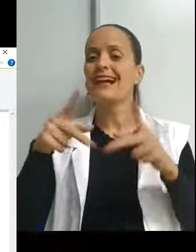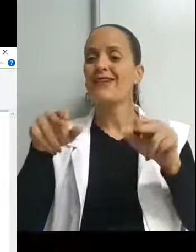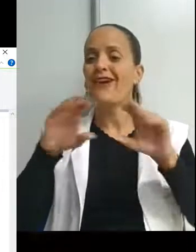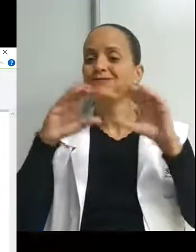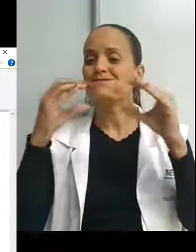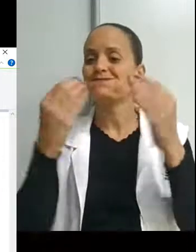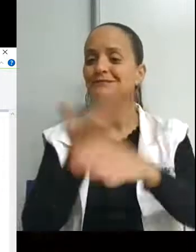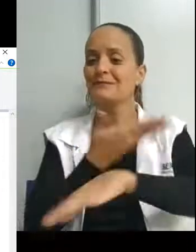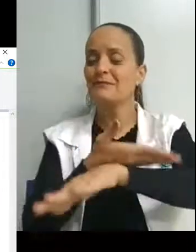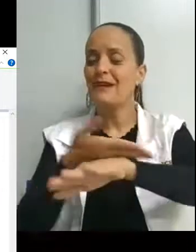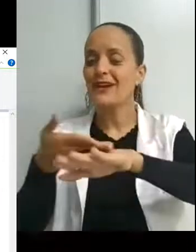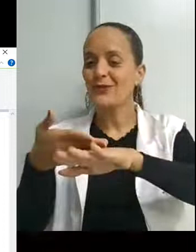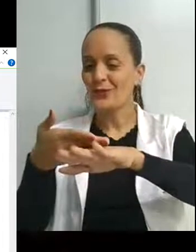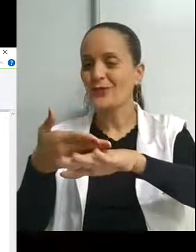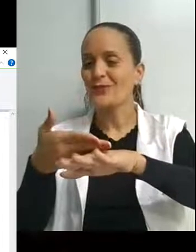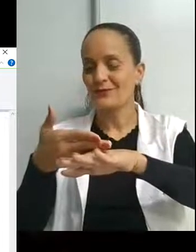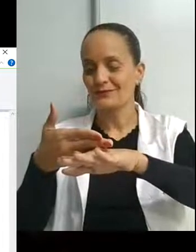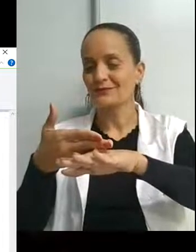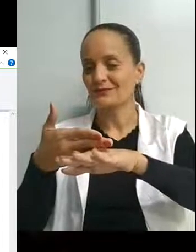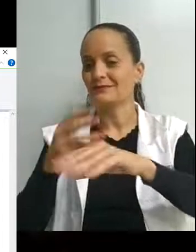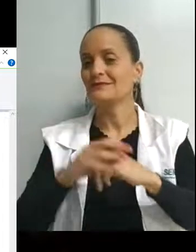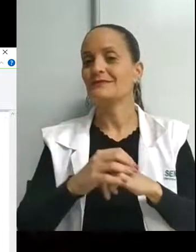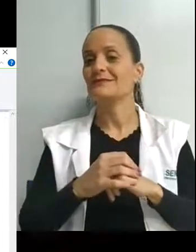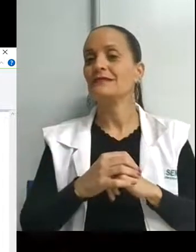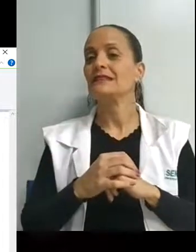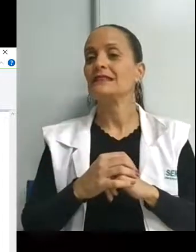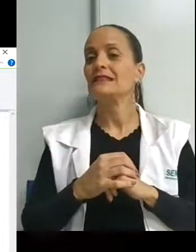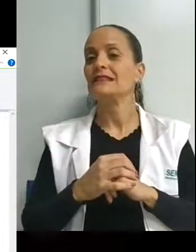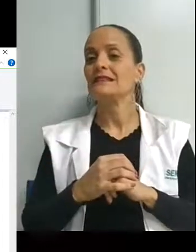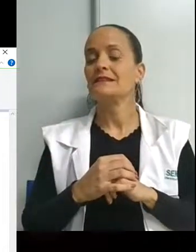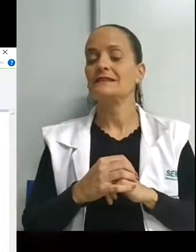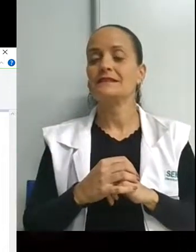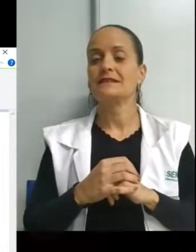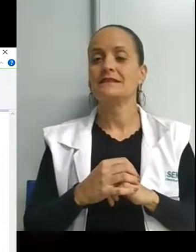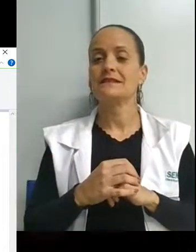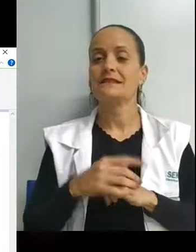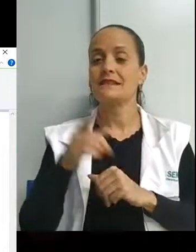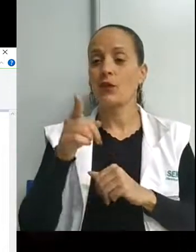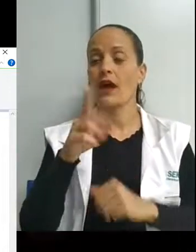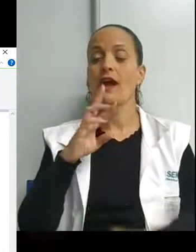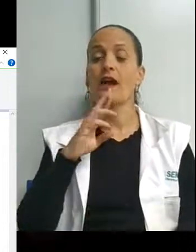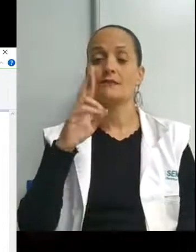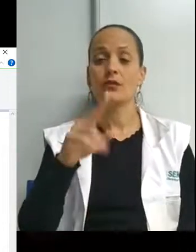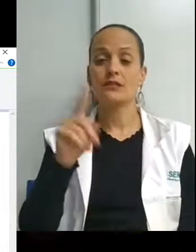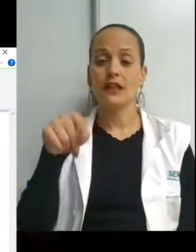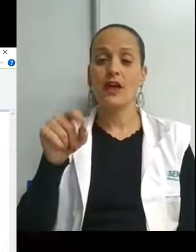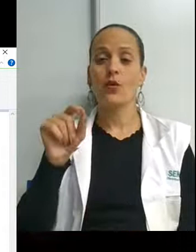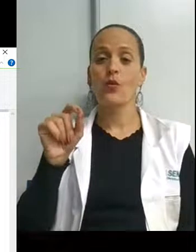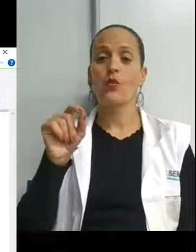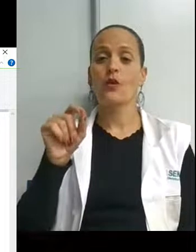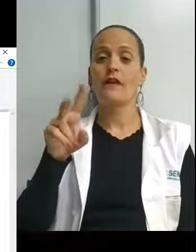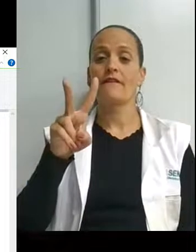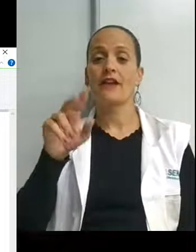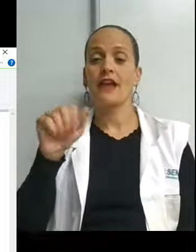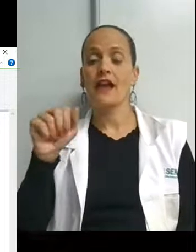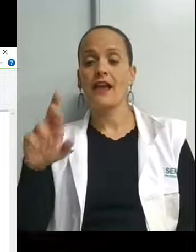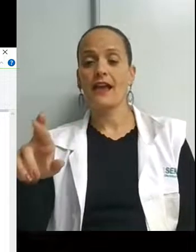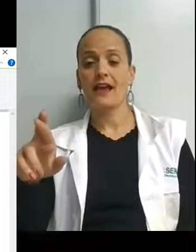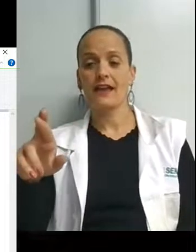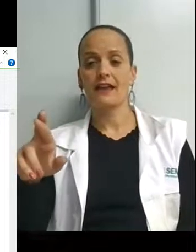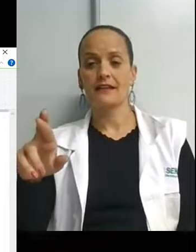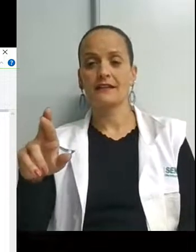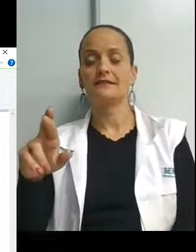reativa. Então a potência reativa, a unidade dela é o volt ampere reativo, né? Essa potência aqui,